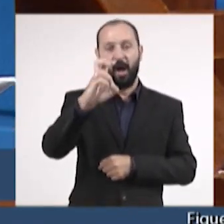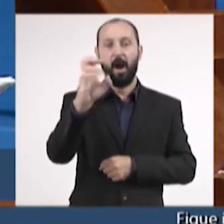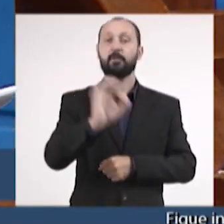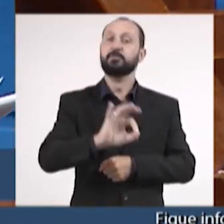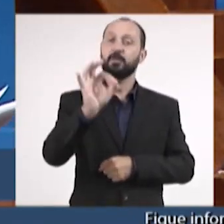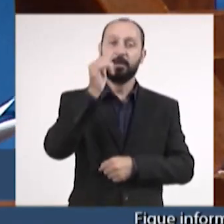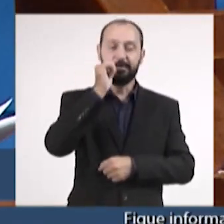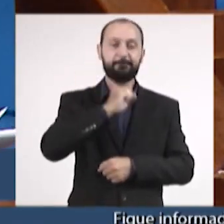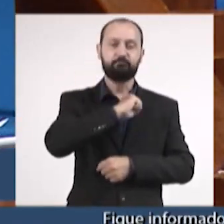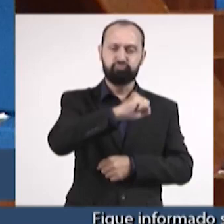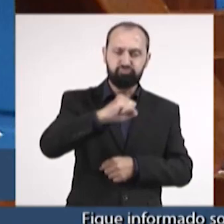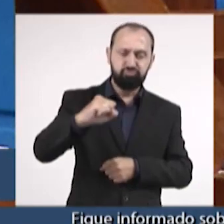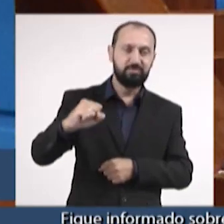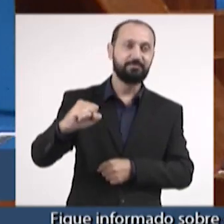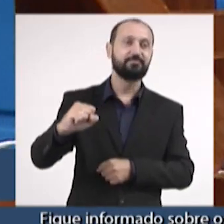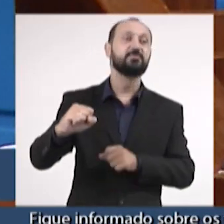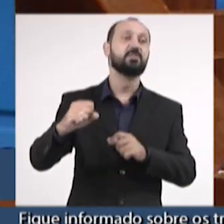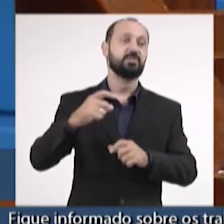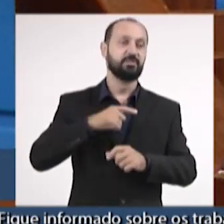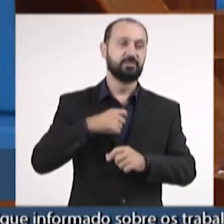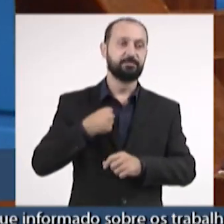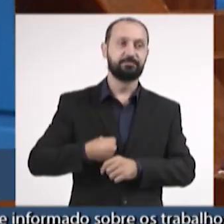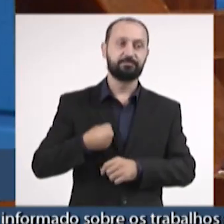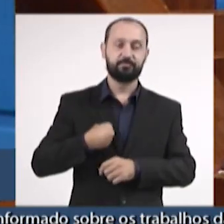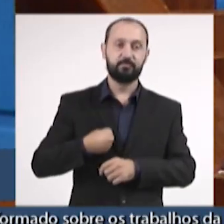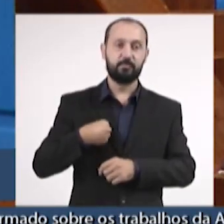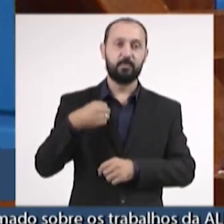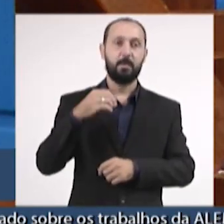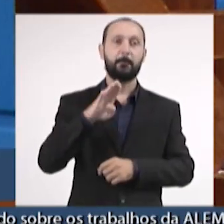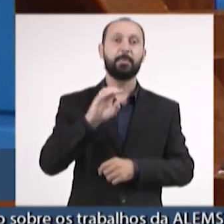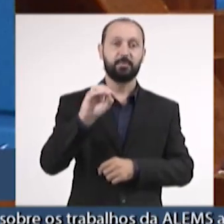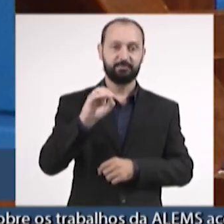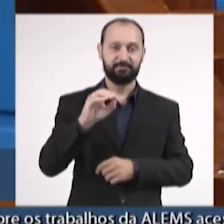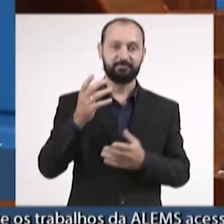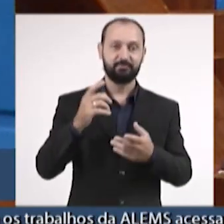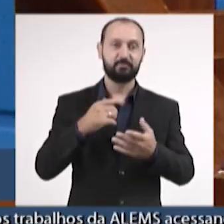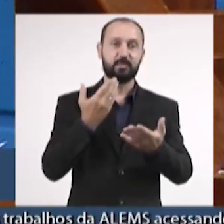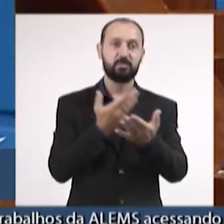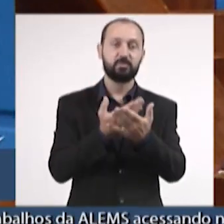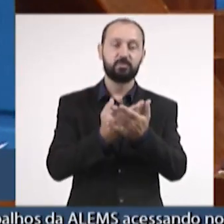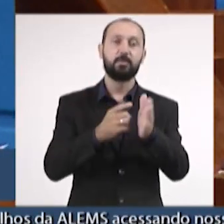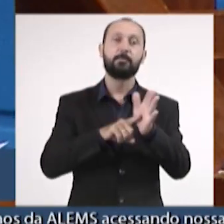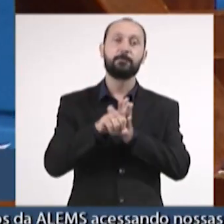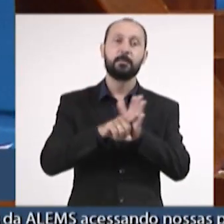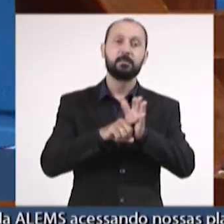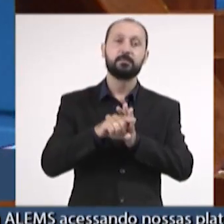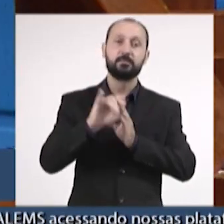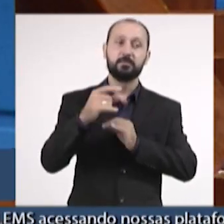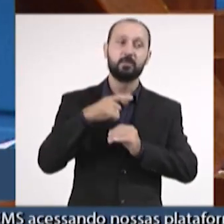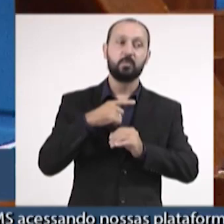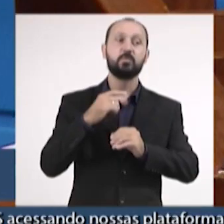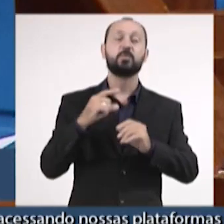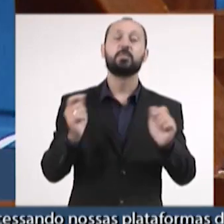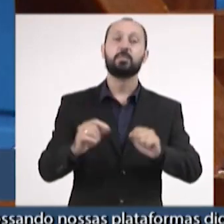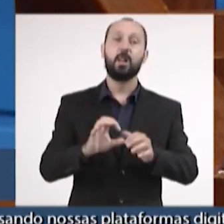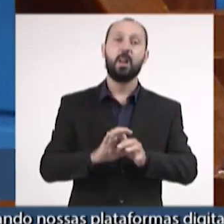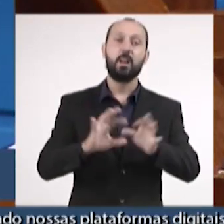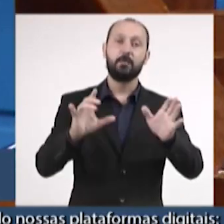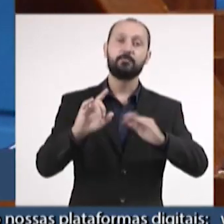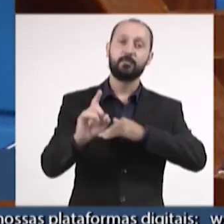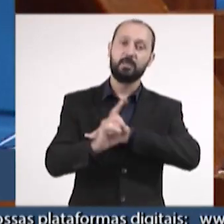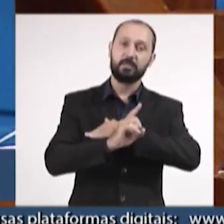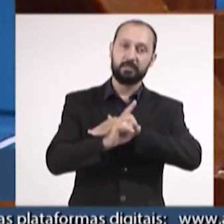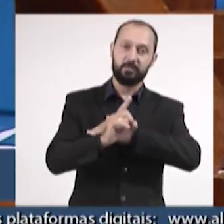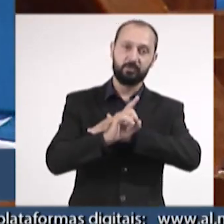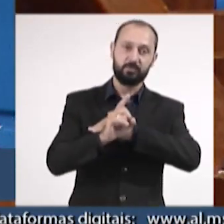mulheres assassinadas tinham registro de ocorrência. Estudos apontam que, mesmo quando há disponibilidade de serviços